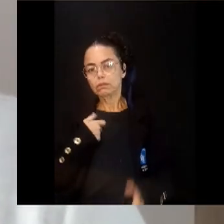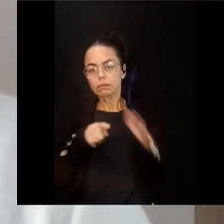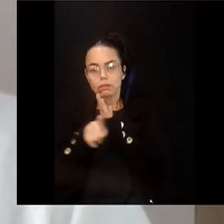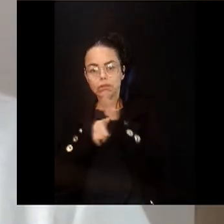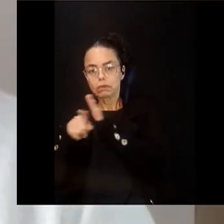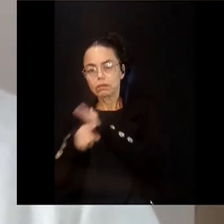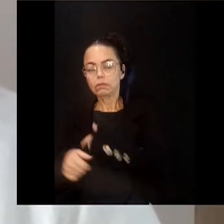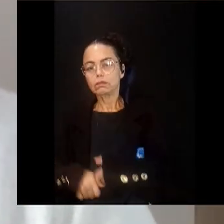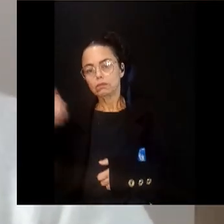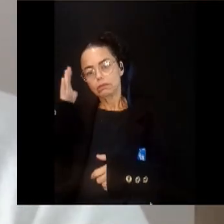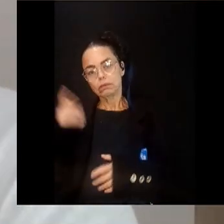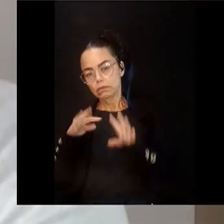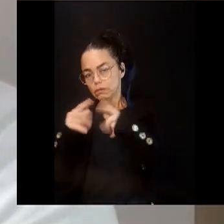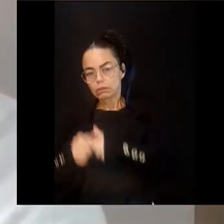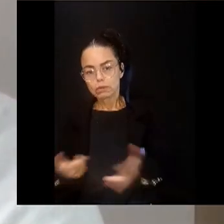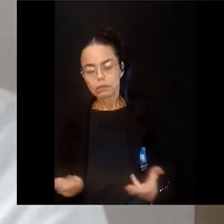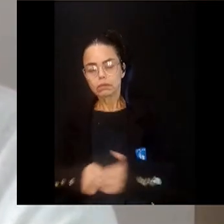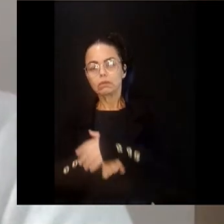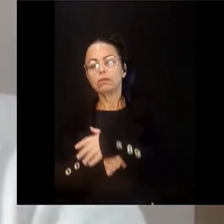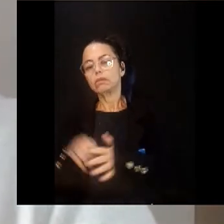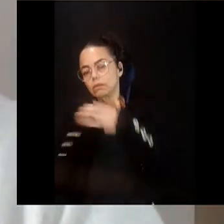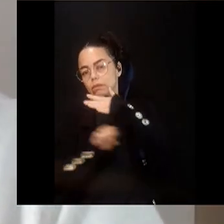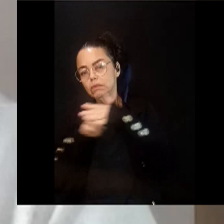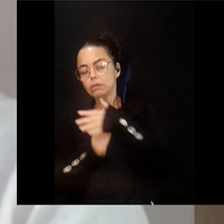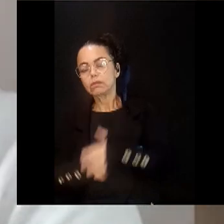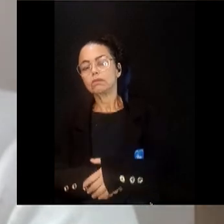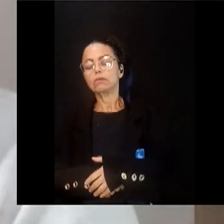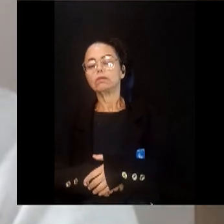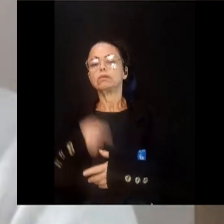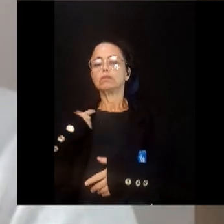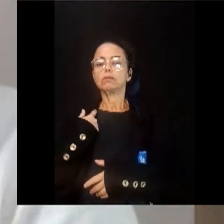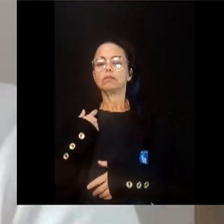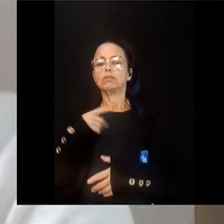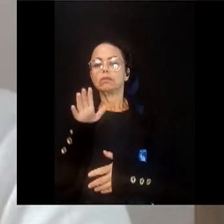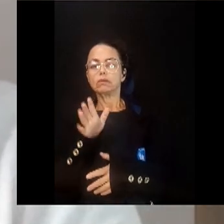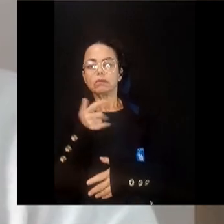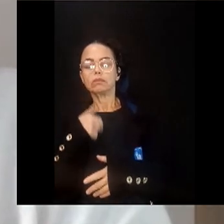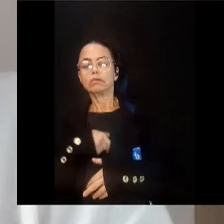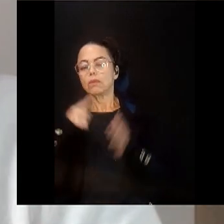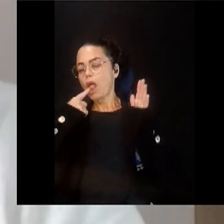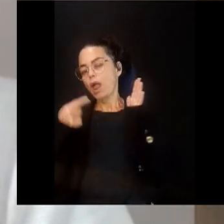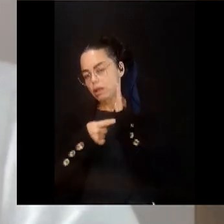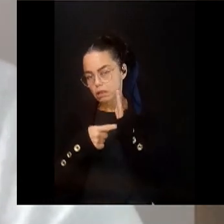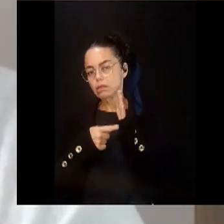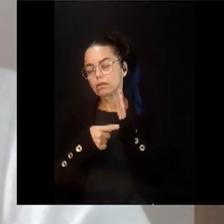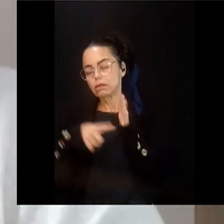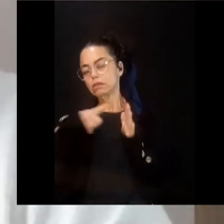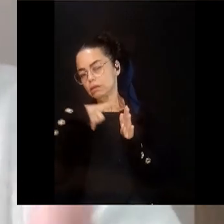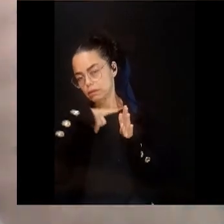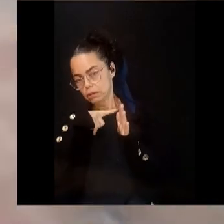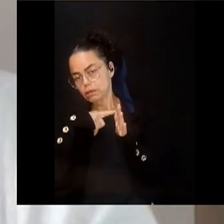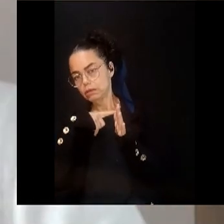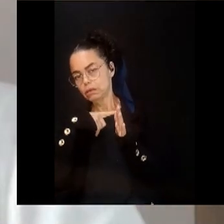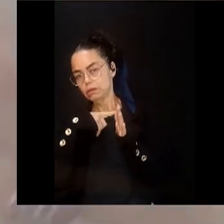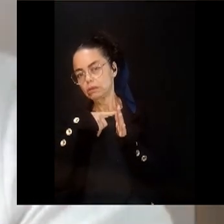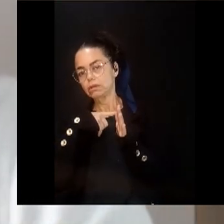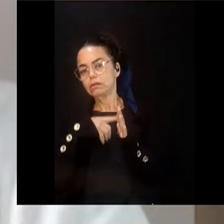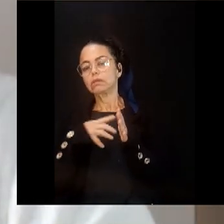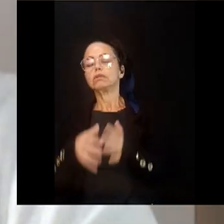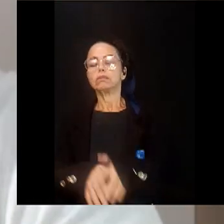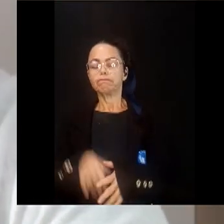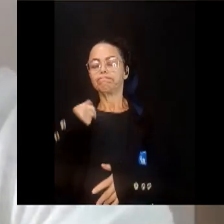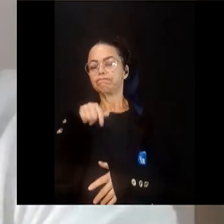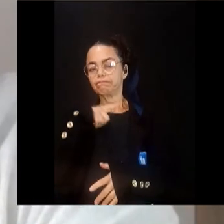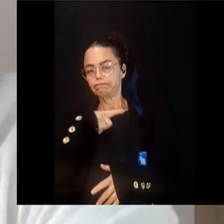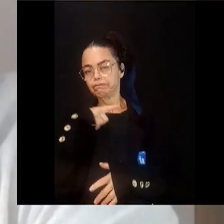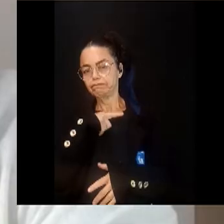né? Então, empresas que estão ali na lanterna e aquelas que são denunciadas têm ali um shortlist, né? O topo da